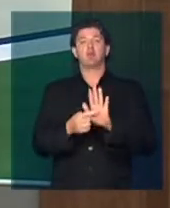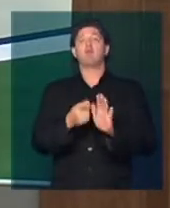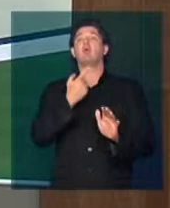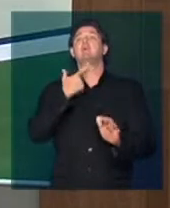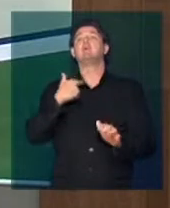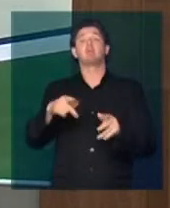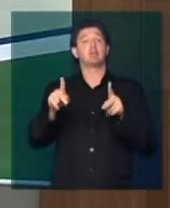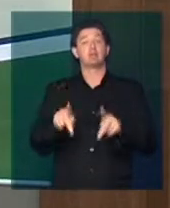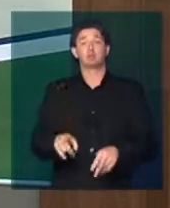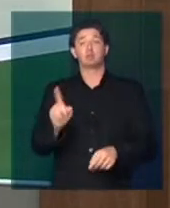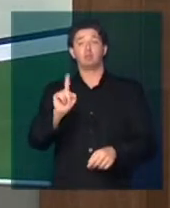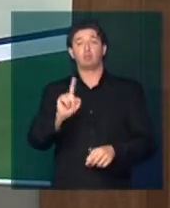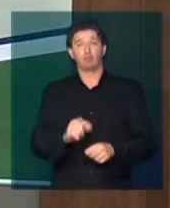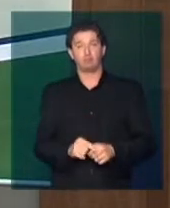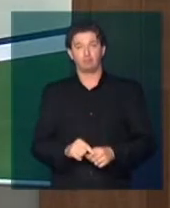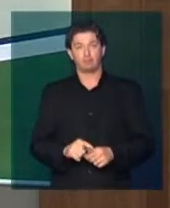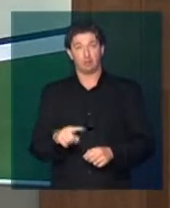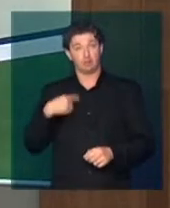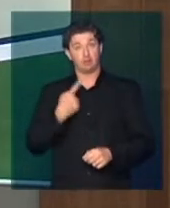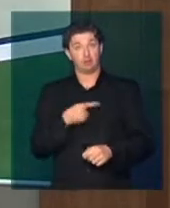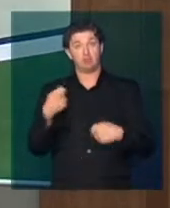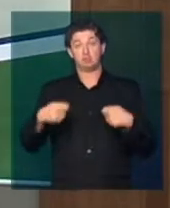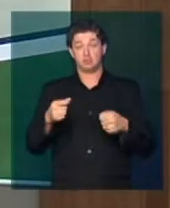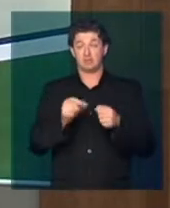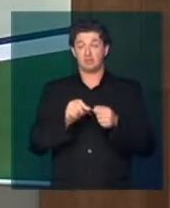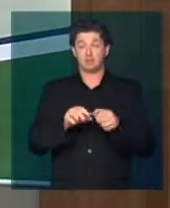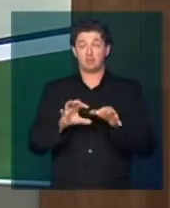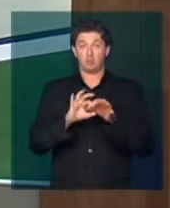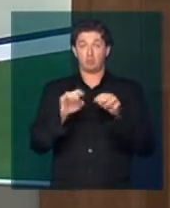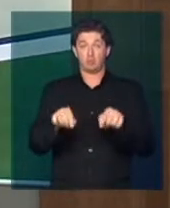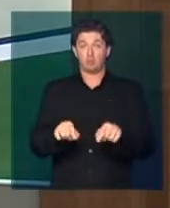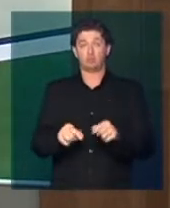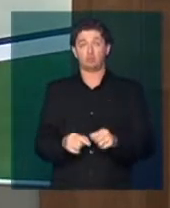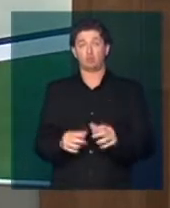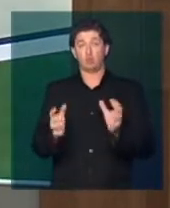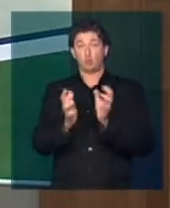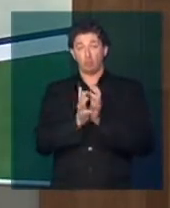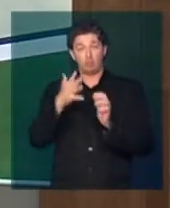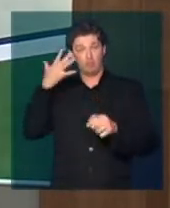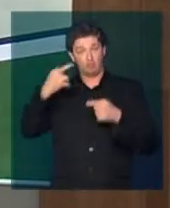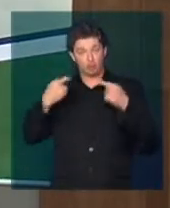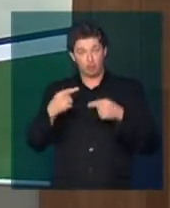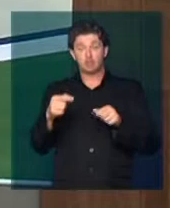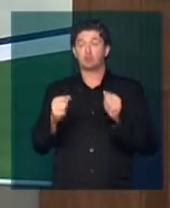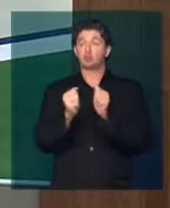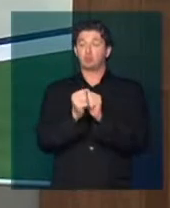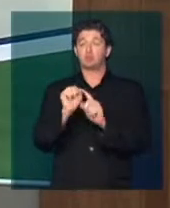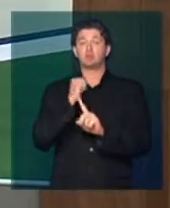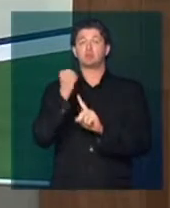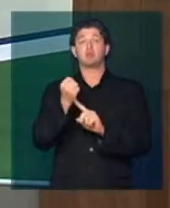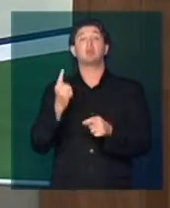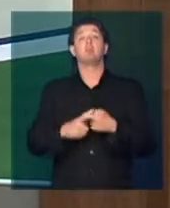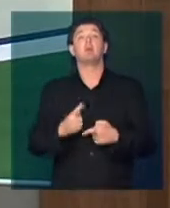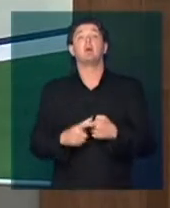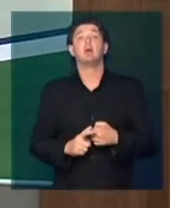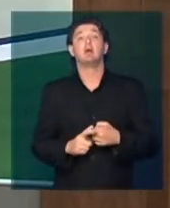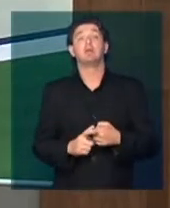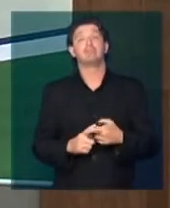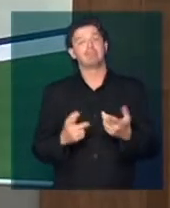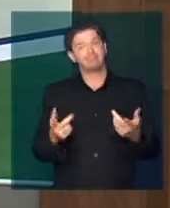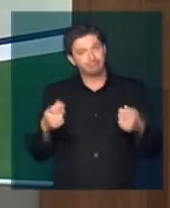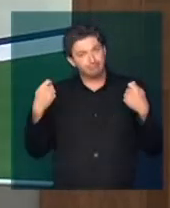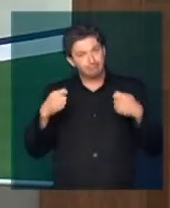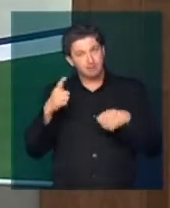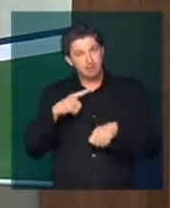vontade nacional. E a gente precisa fazer essa comunhão entre a classe política e a sociedade brasileira. Para quê? Para que